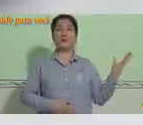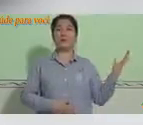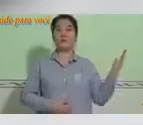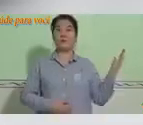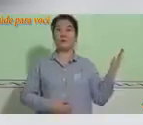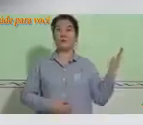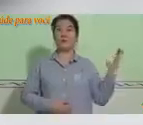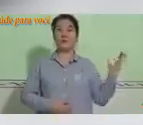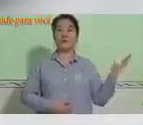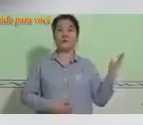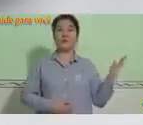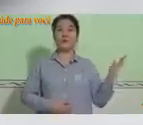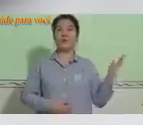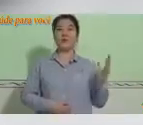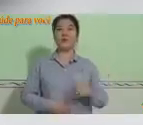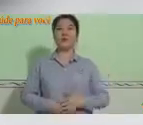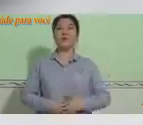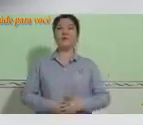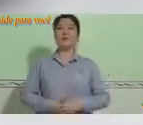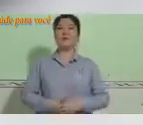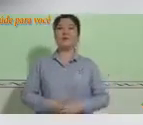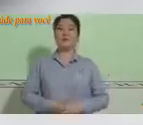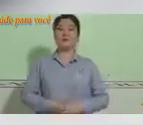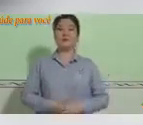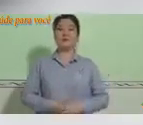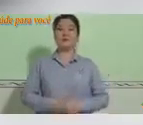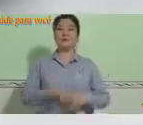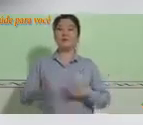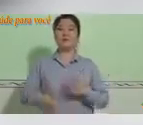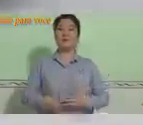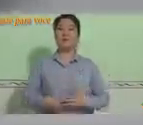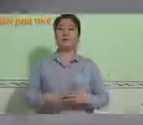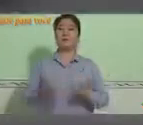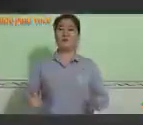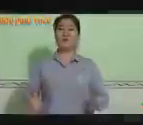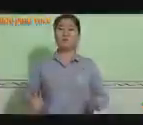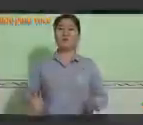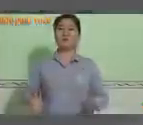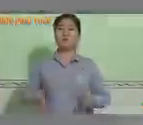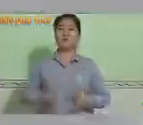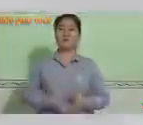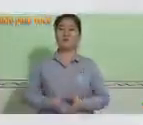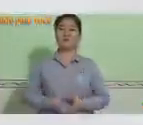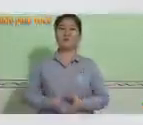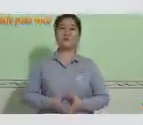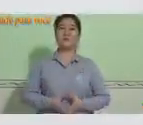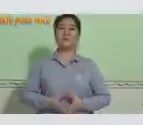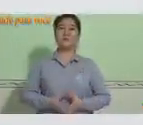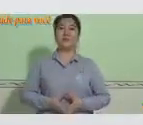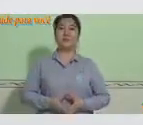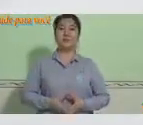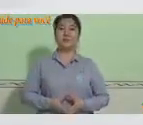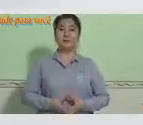O que fazer? Dois pontos. Para tratar a tendinite, aconselha-se a evitar fazer esforços como membro afetado, tomar